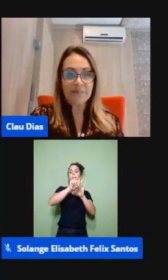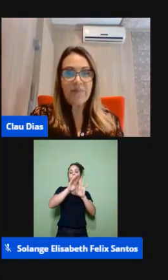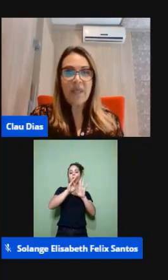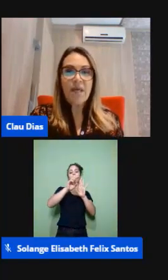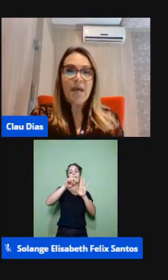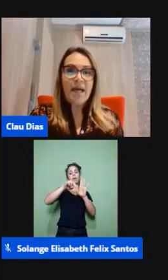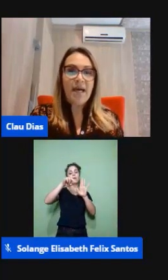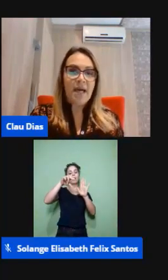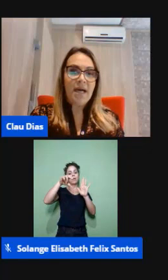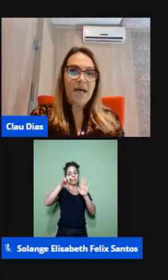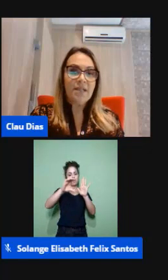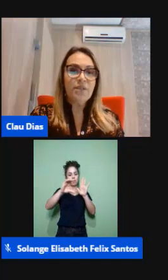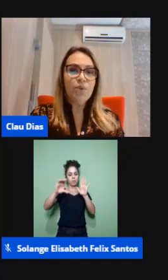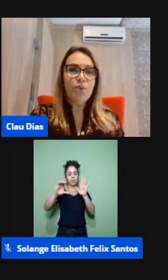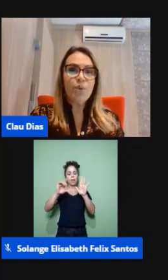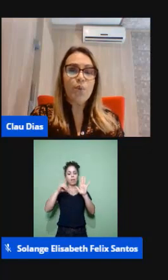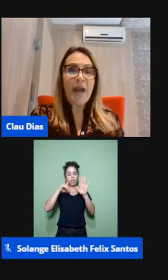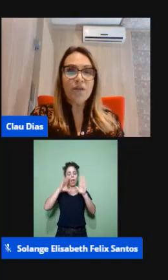a mais.